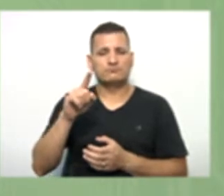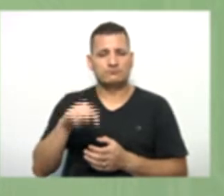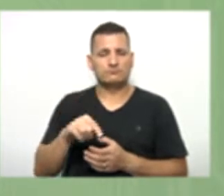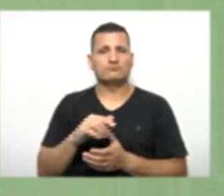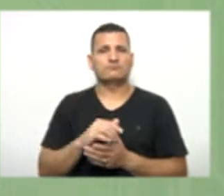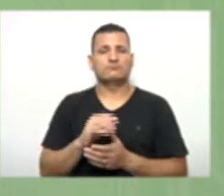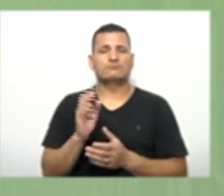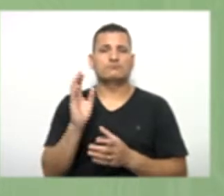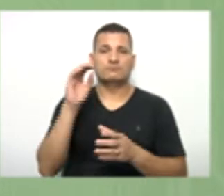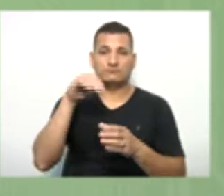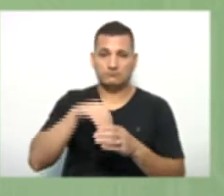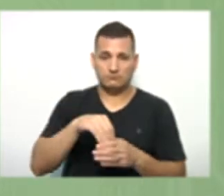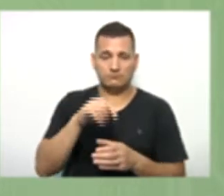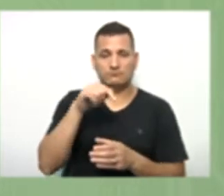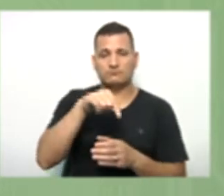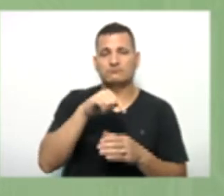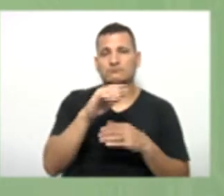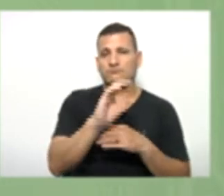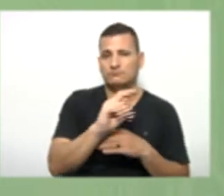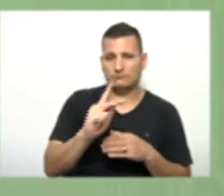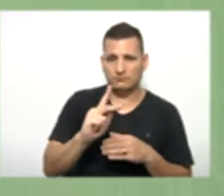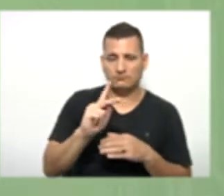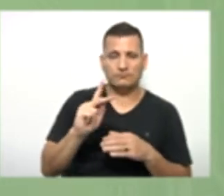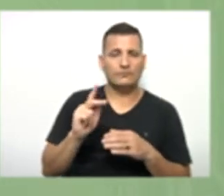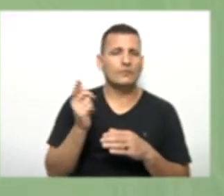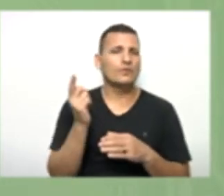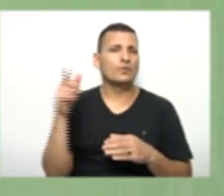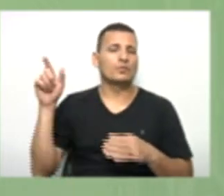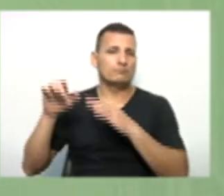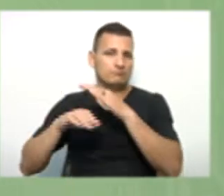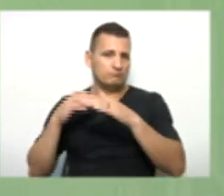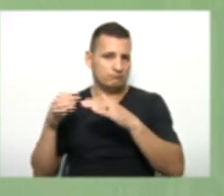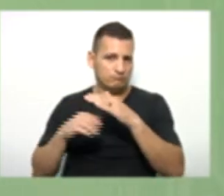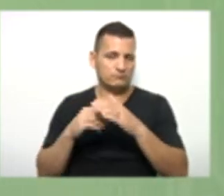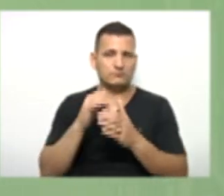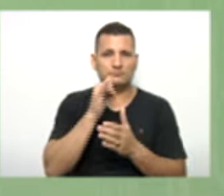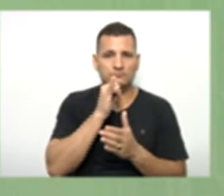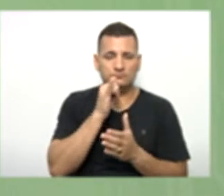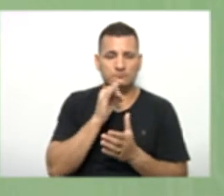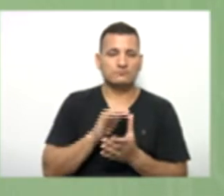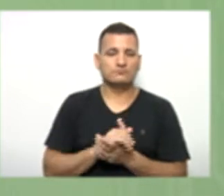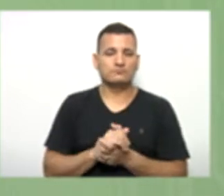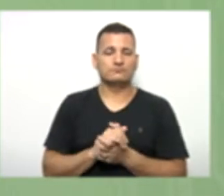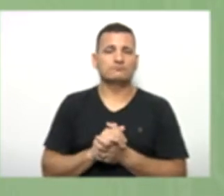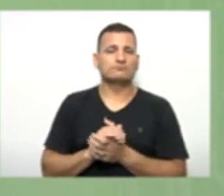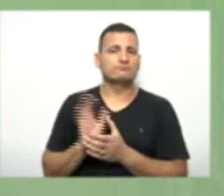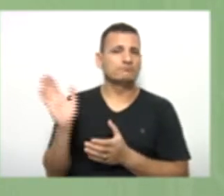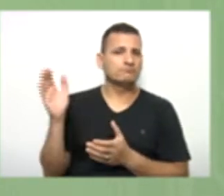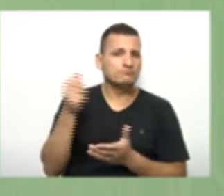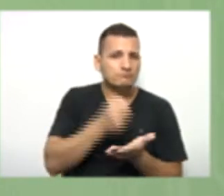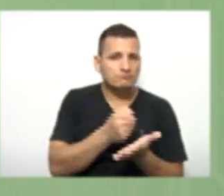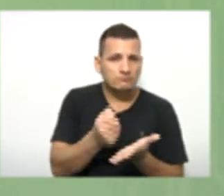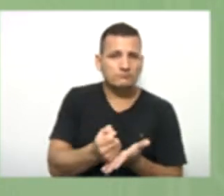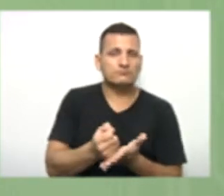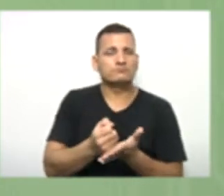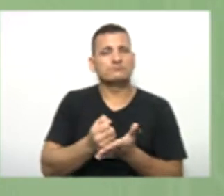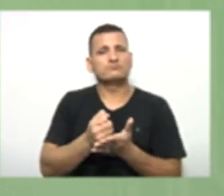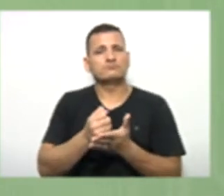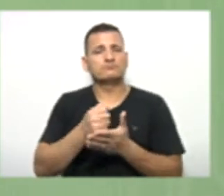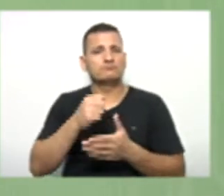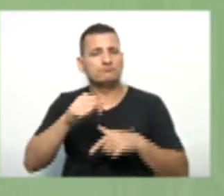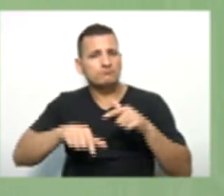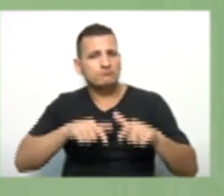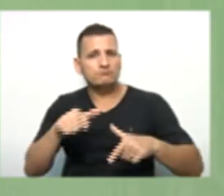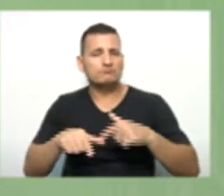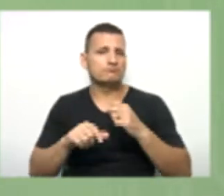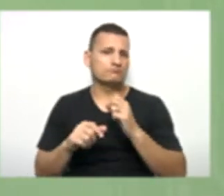em operação com terceiros não associados. São exemplos: a contratação de bens ou serviços de terceiros não cooperadas